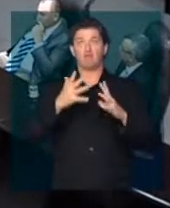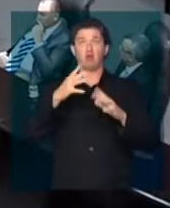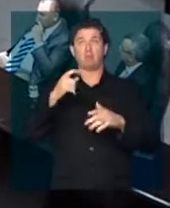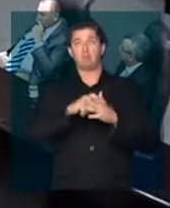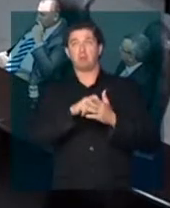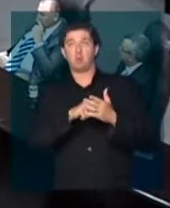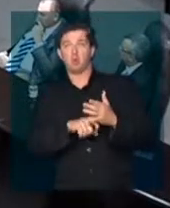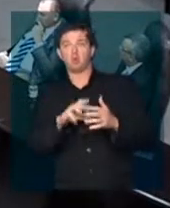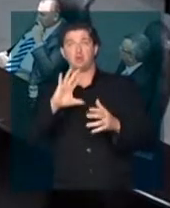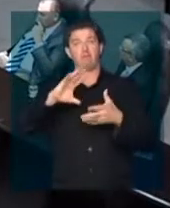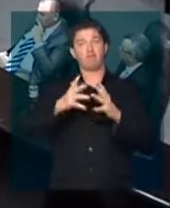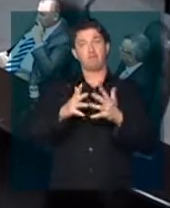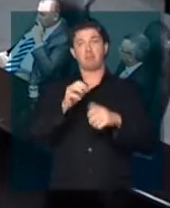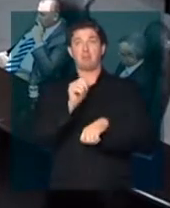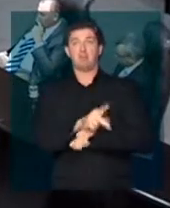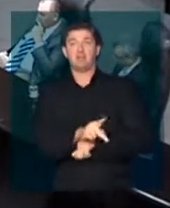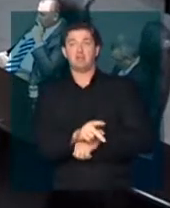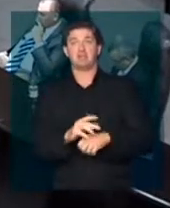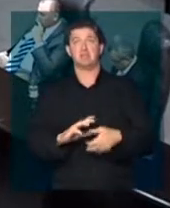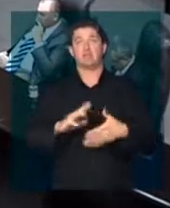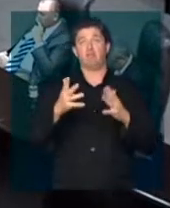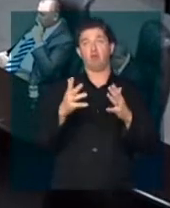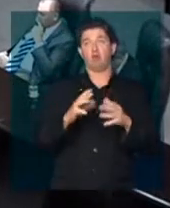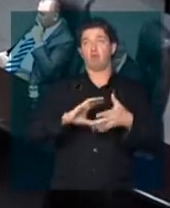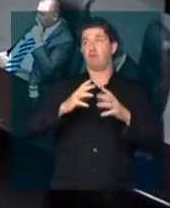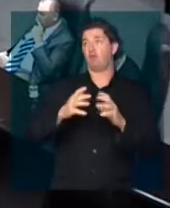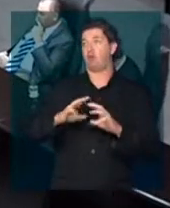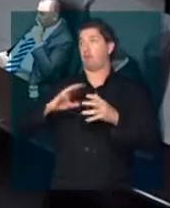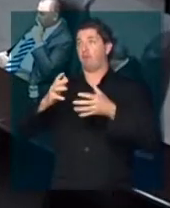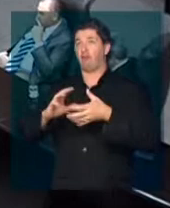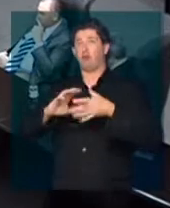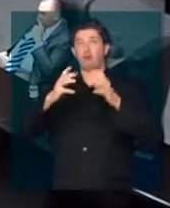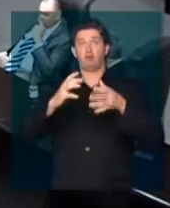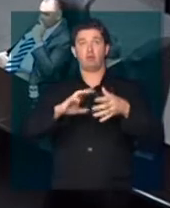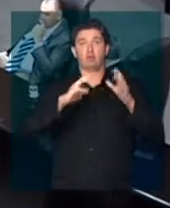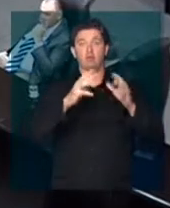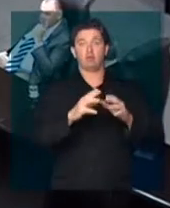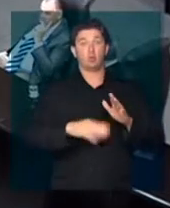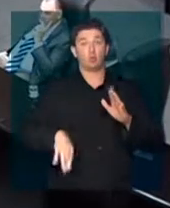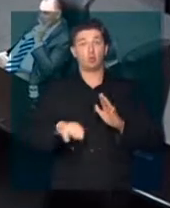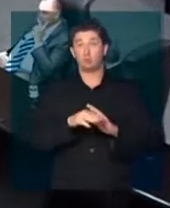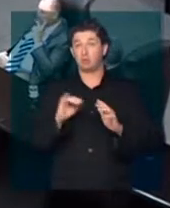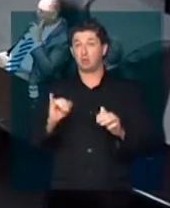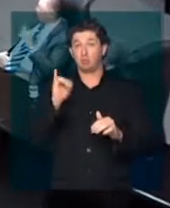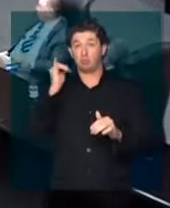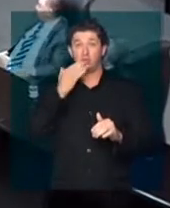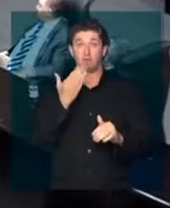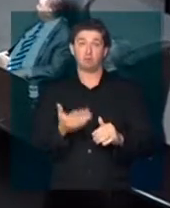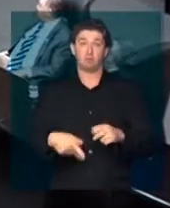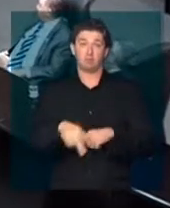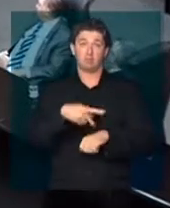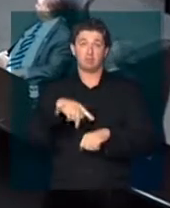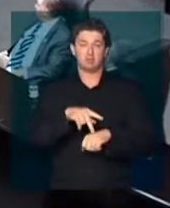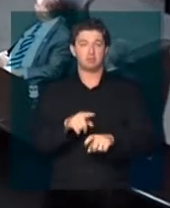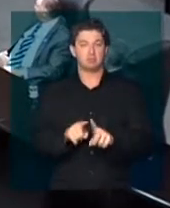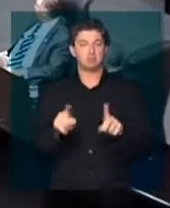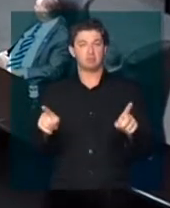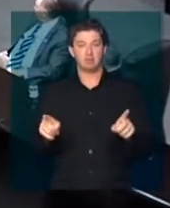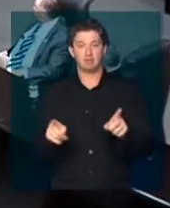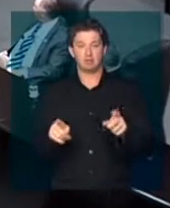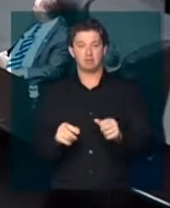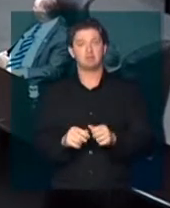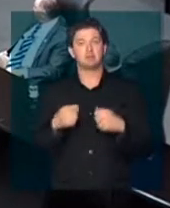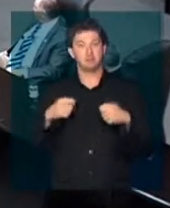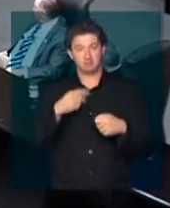tributária, reforma da Previdência, reformas de todas as naturezas e todas imprescindíveis a esse país. E não tem como deixar